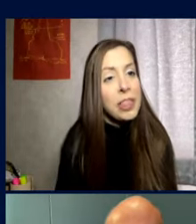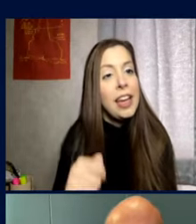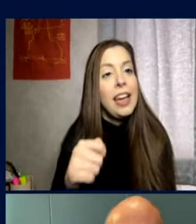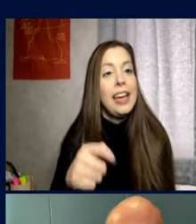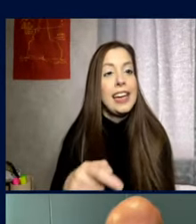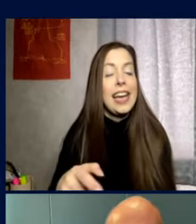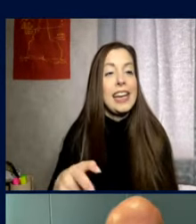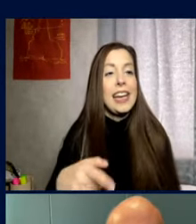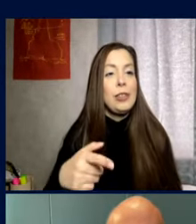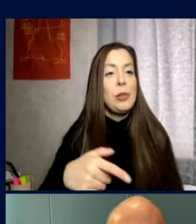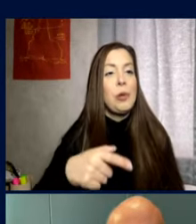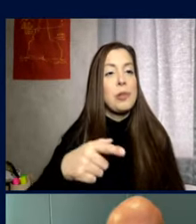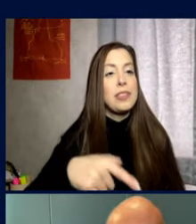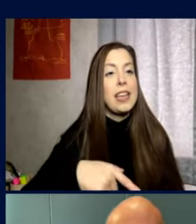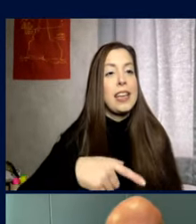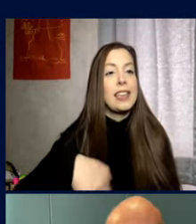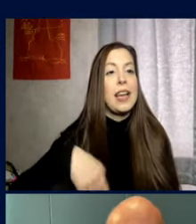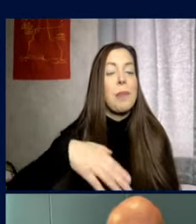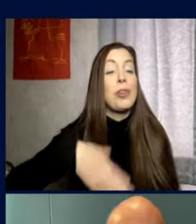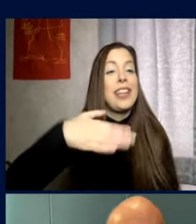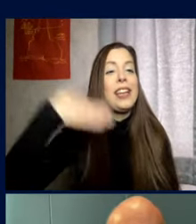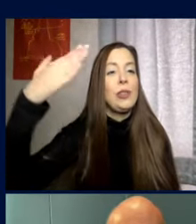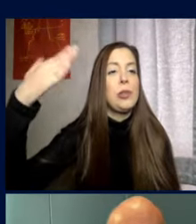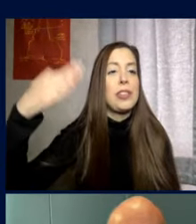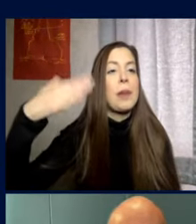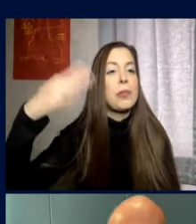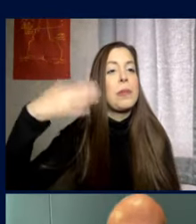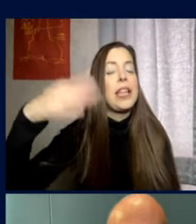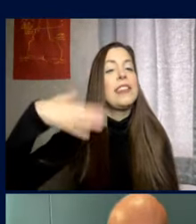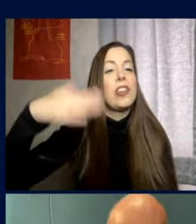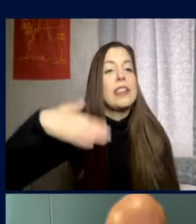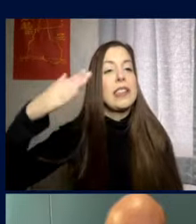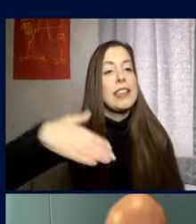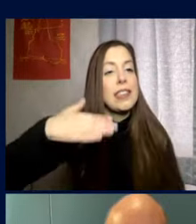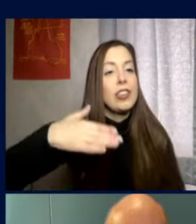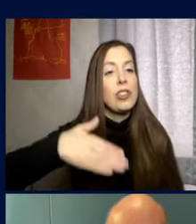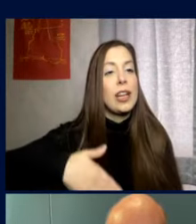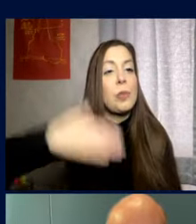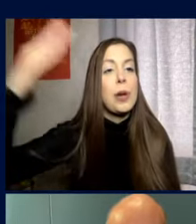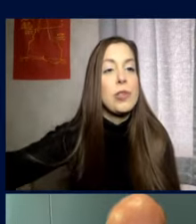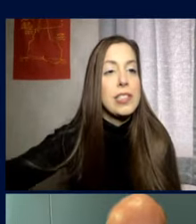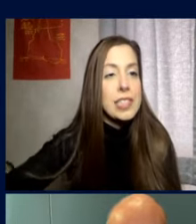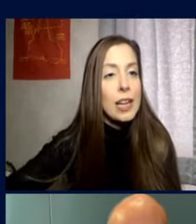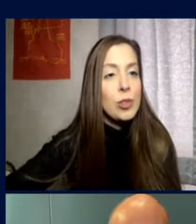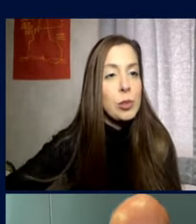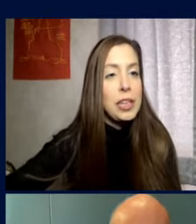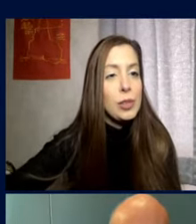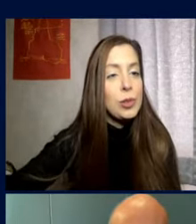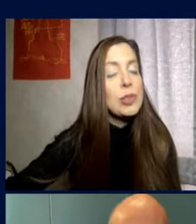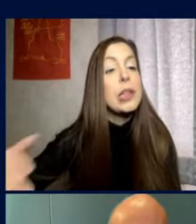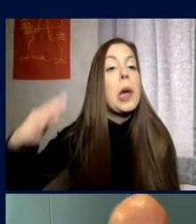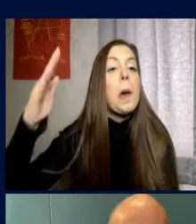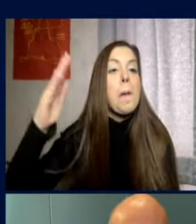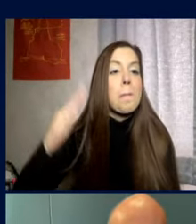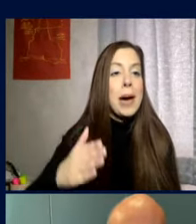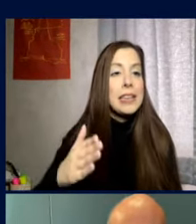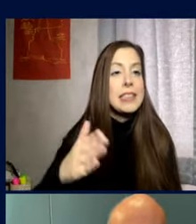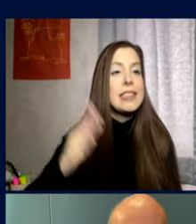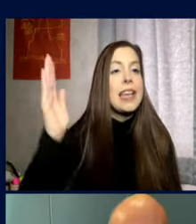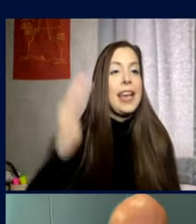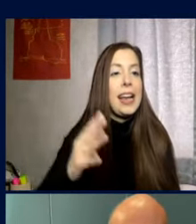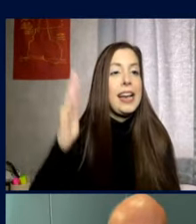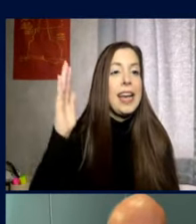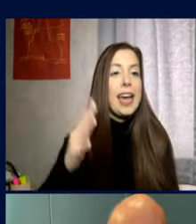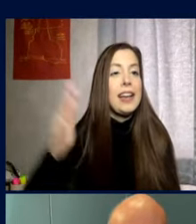Unido, querendo ser, né, podendo ter a possibilidade de ele ser extraditado para os Estados Unidos,